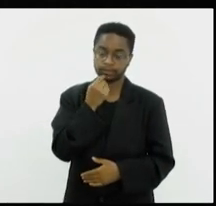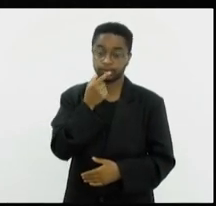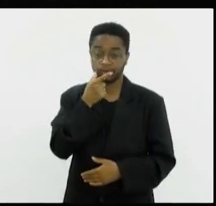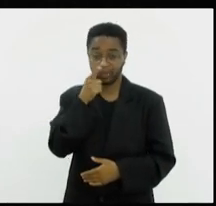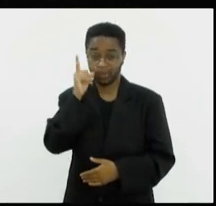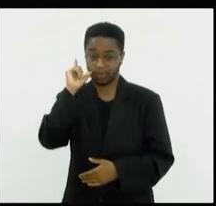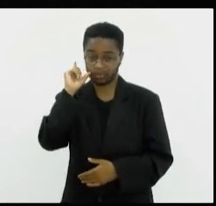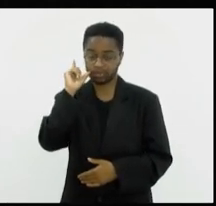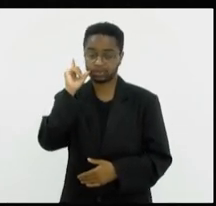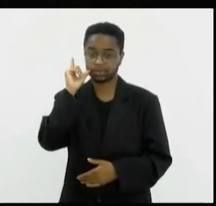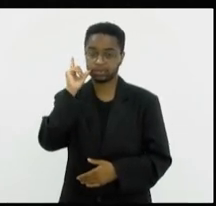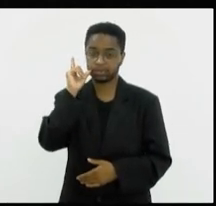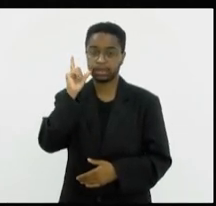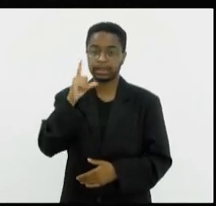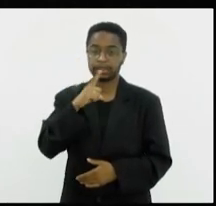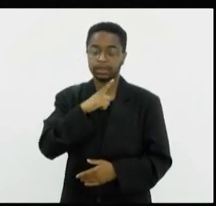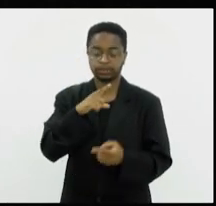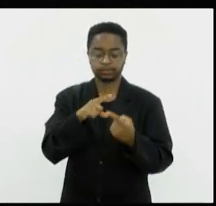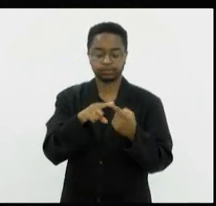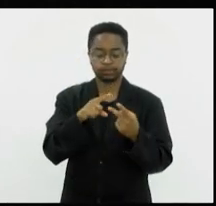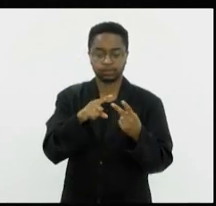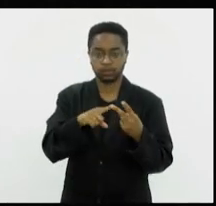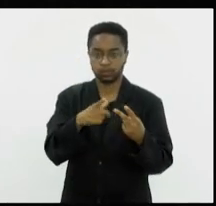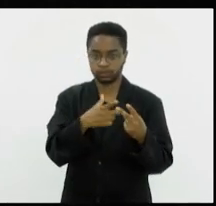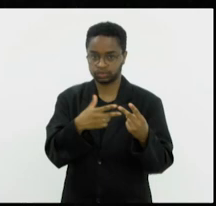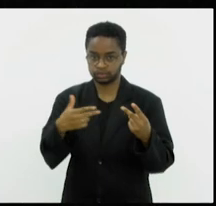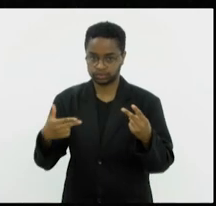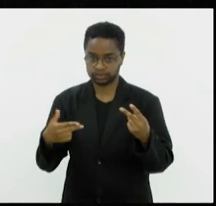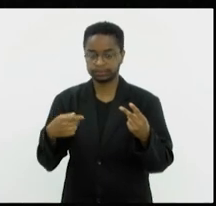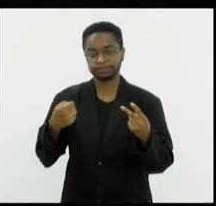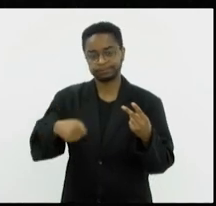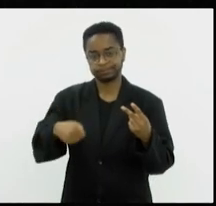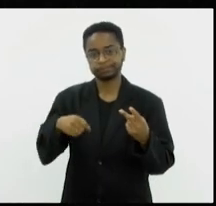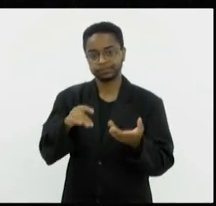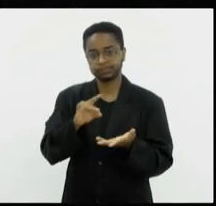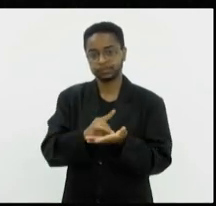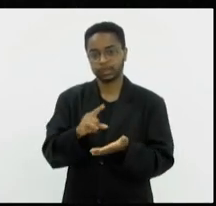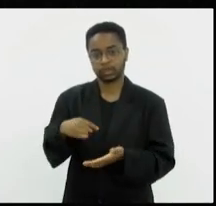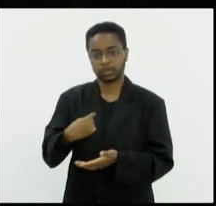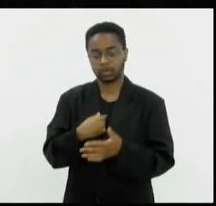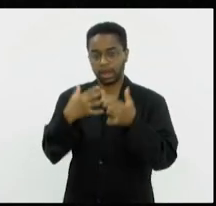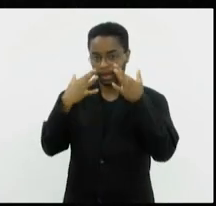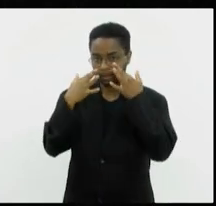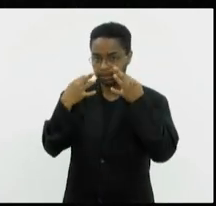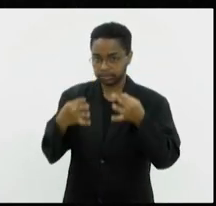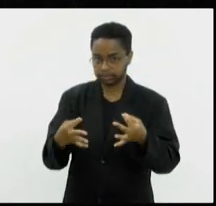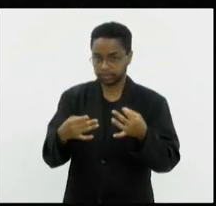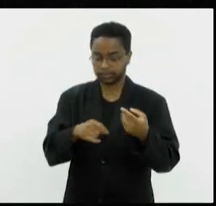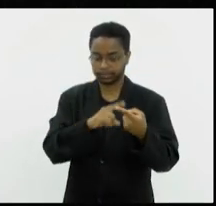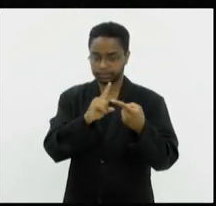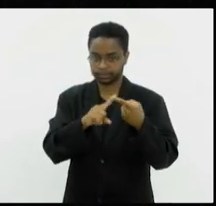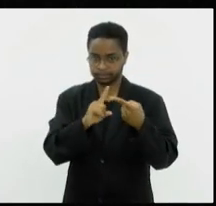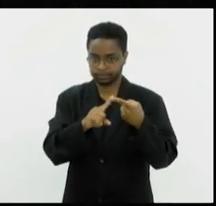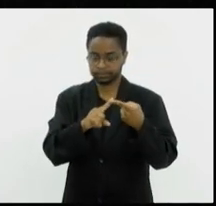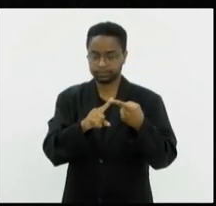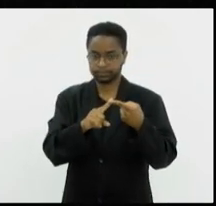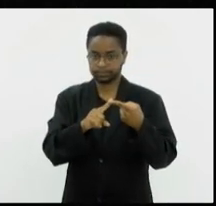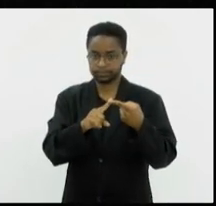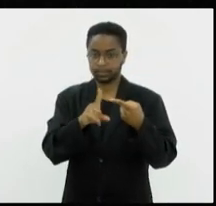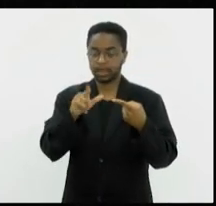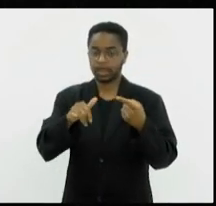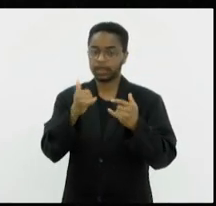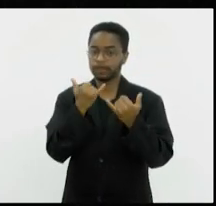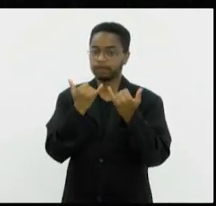de ontem nós tivemos dois fatos que merecem a nossa atenção o primeiro dele a